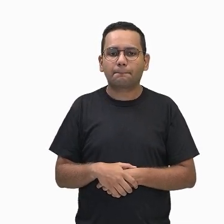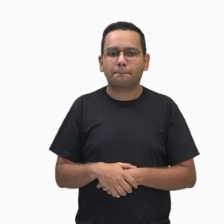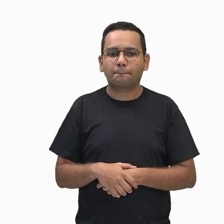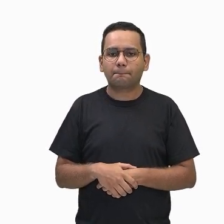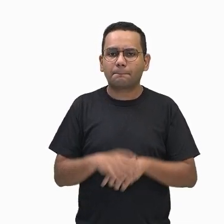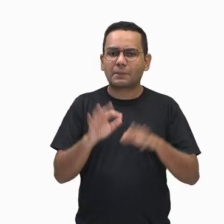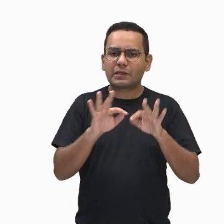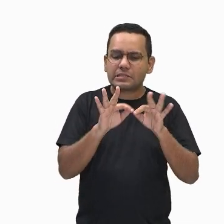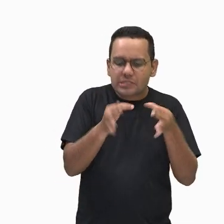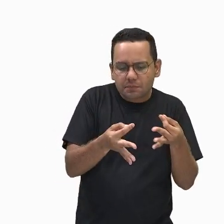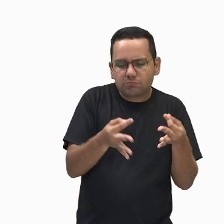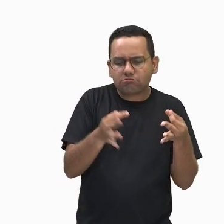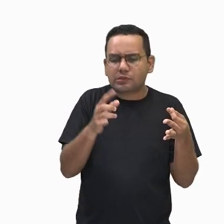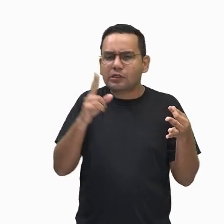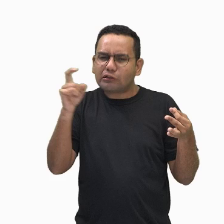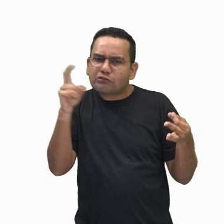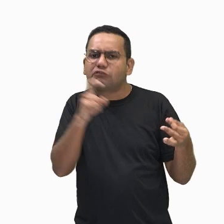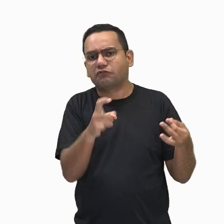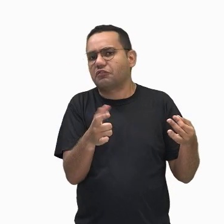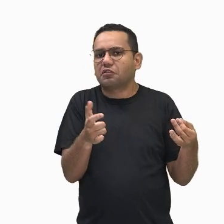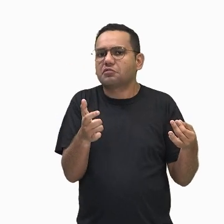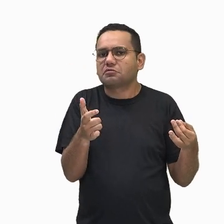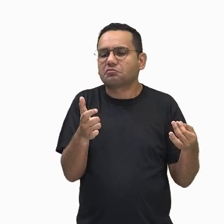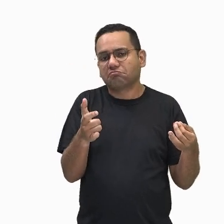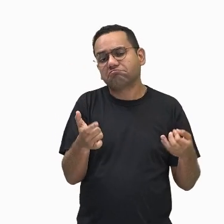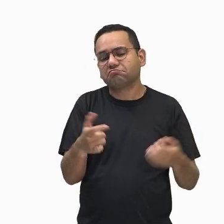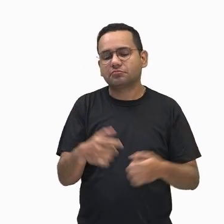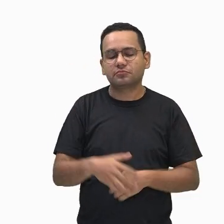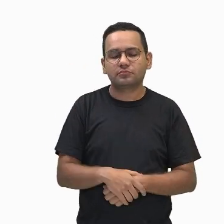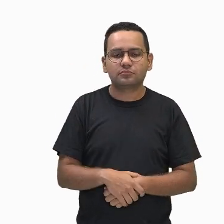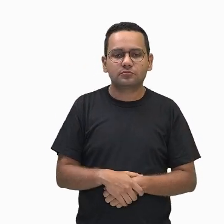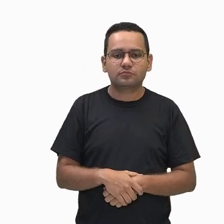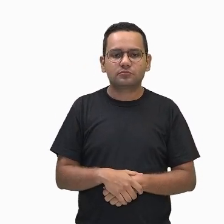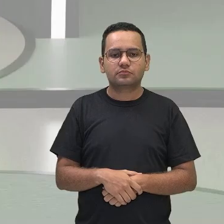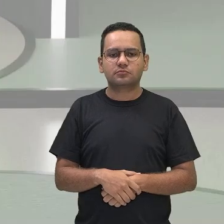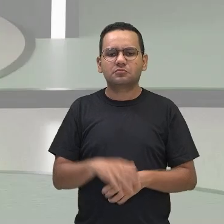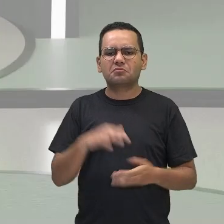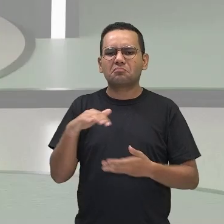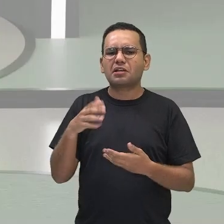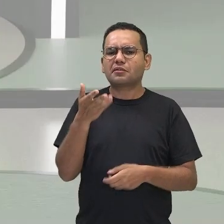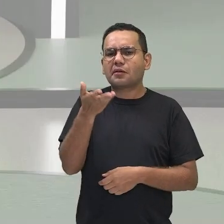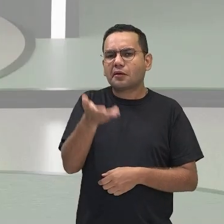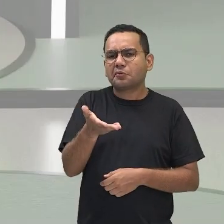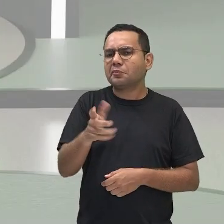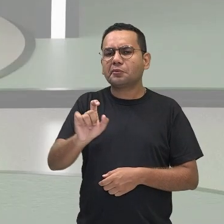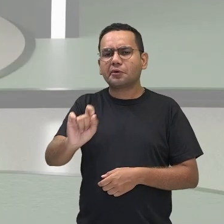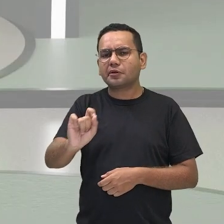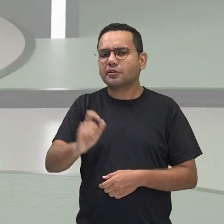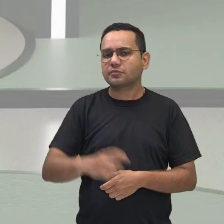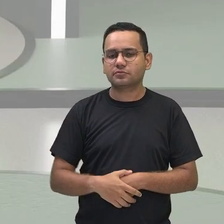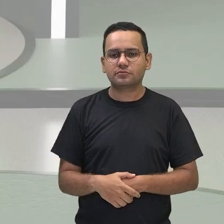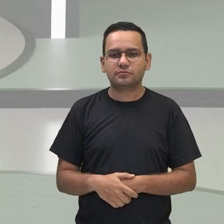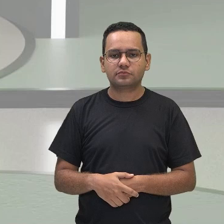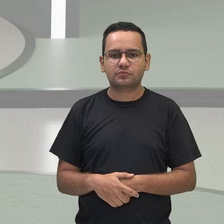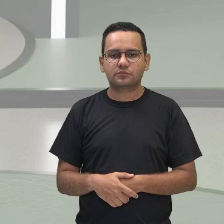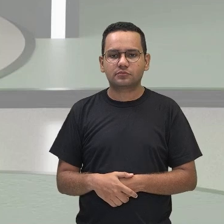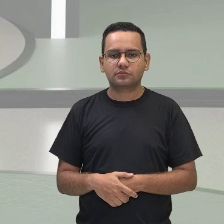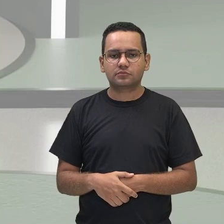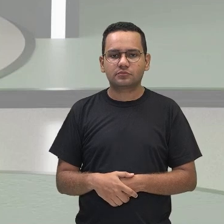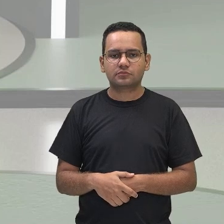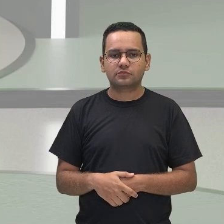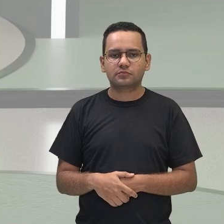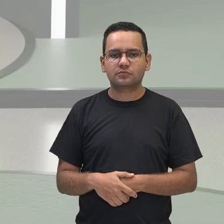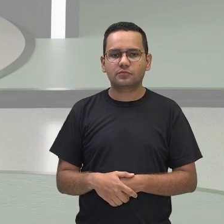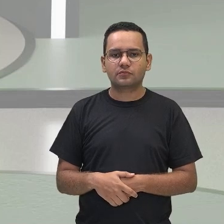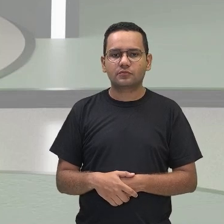dolorido e chato. Então, para que serve a química? Basicamente, para tudo que